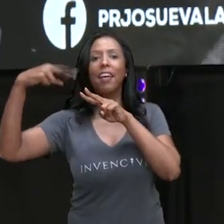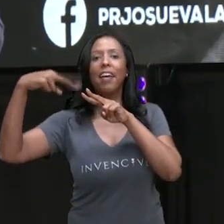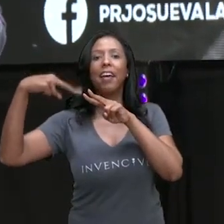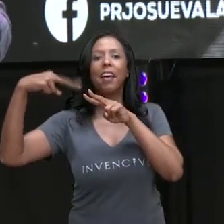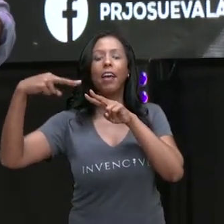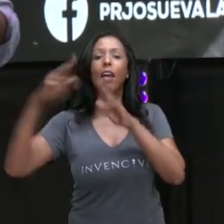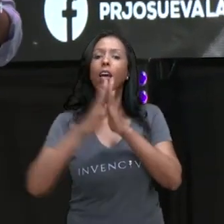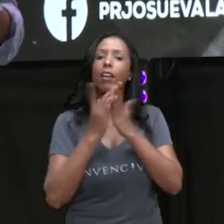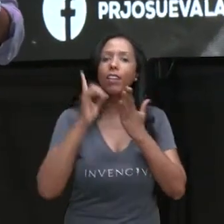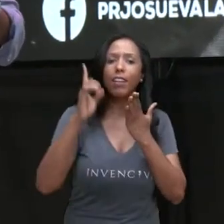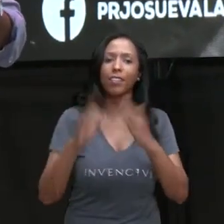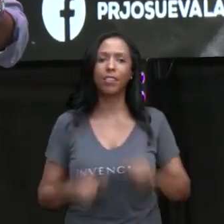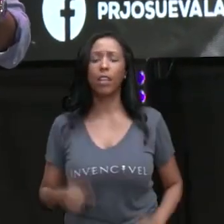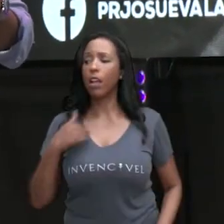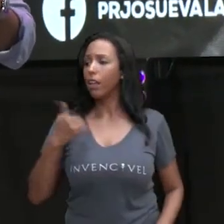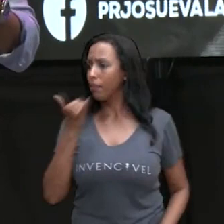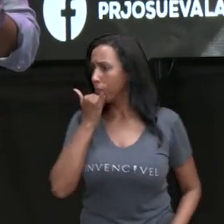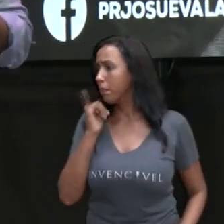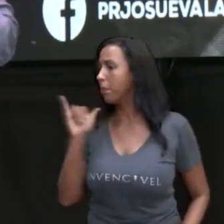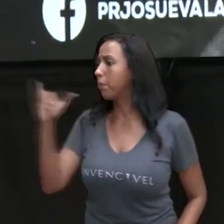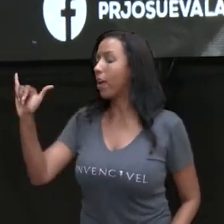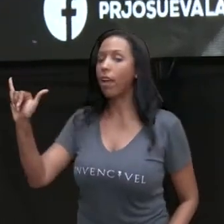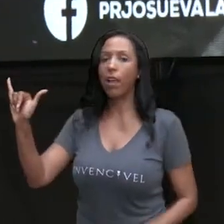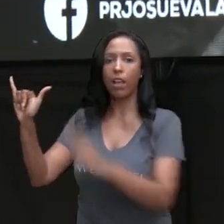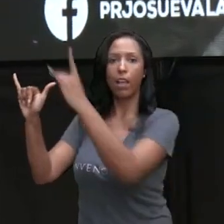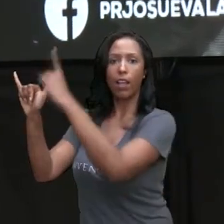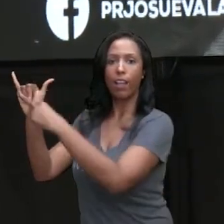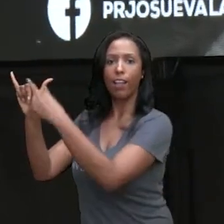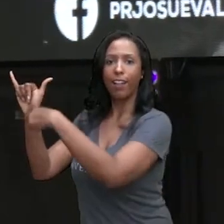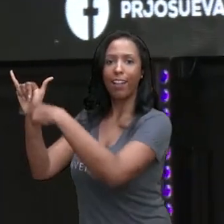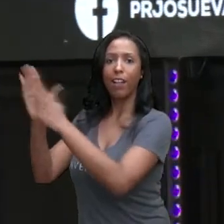duas milhas, três milhas com alguém que não merecia, humanamente falando.